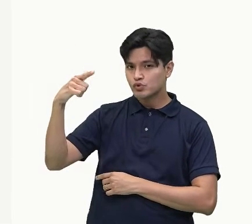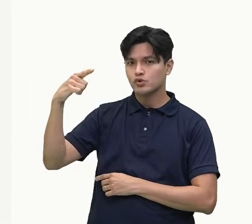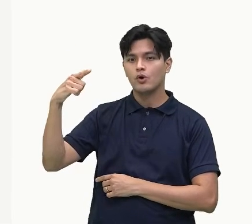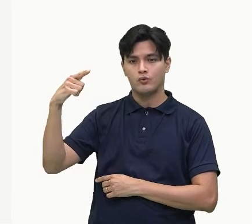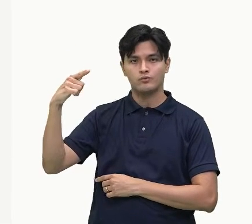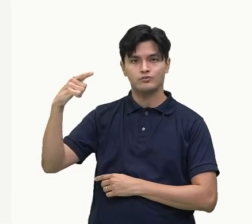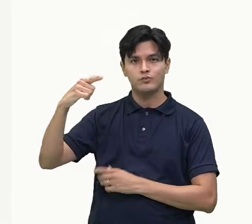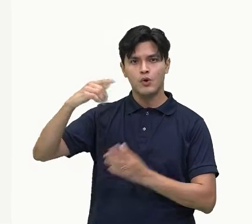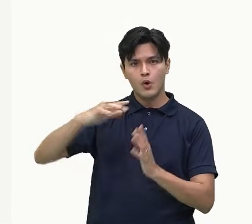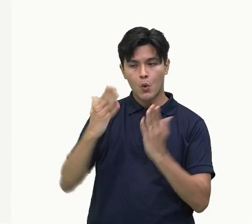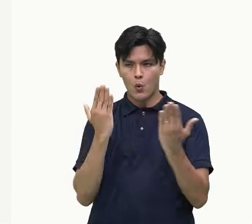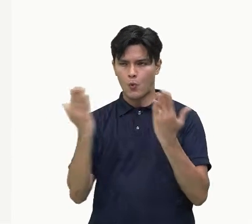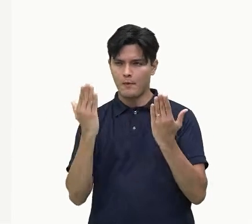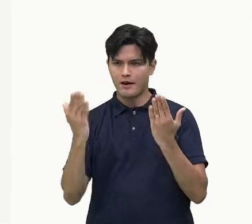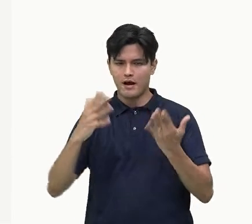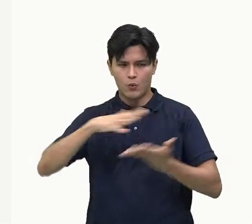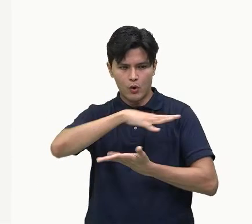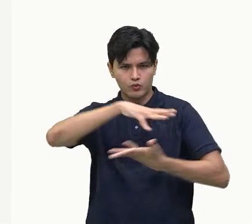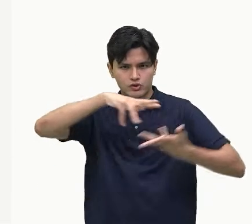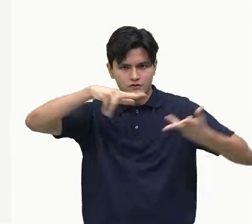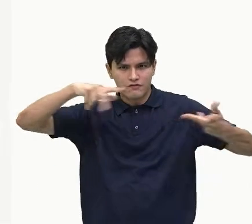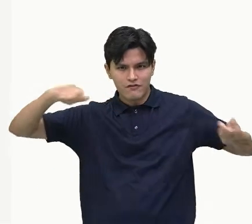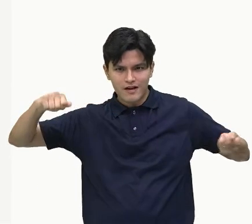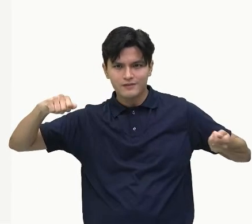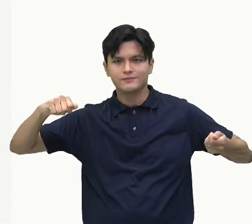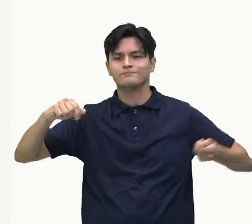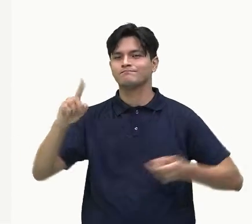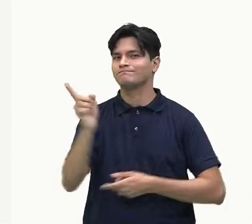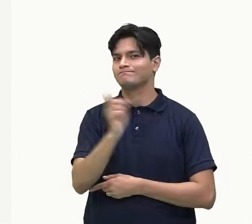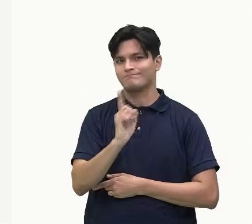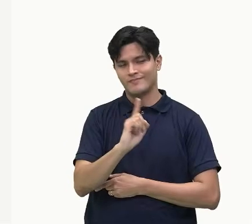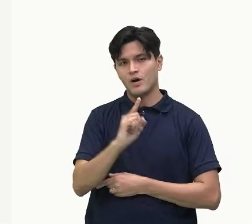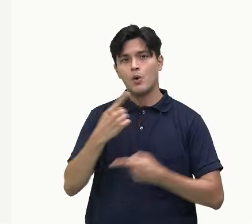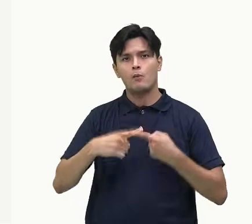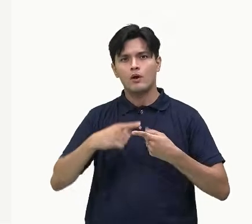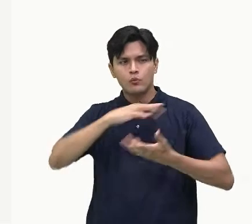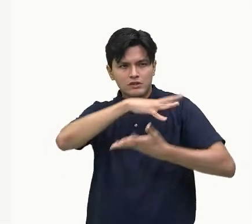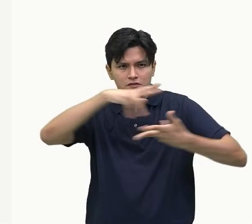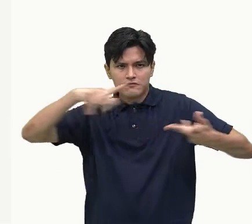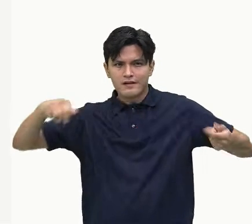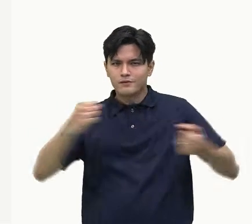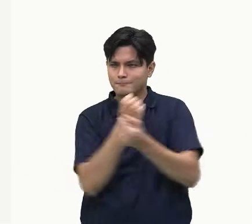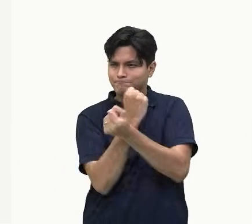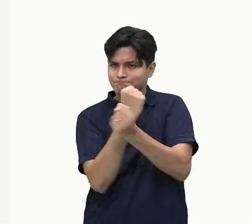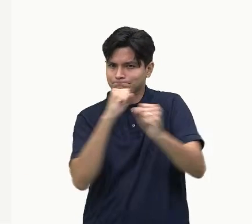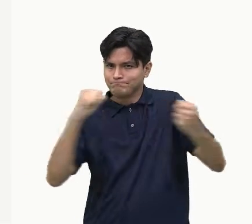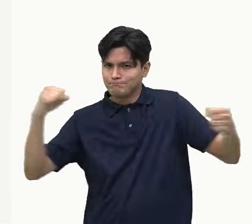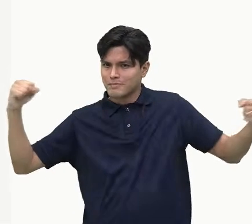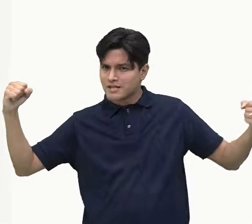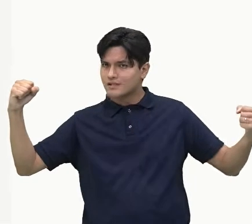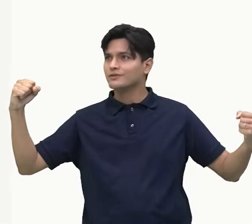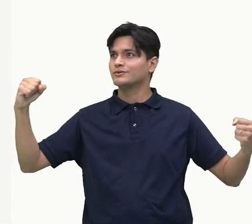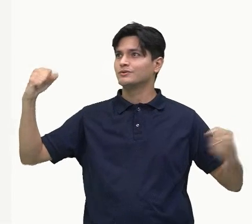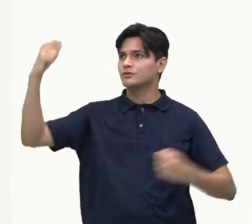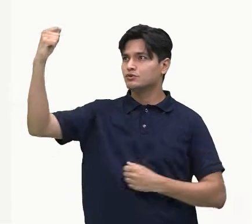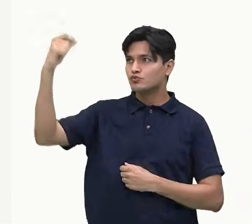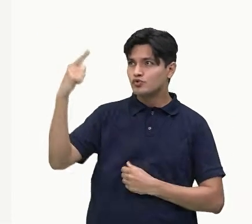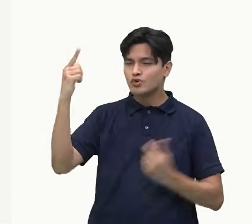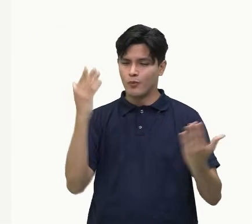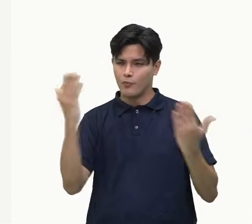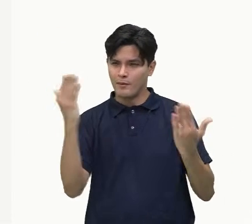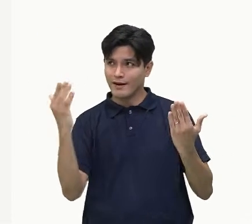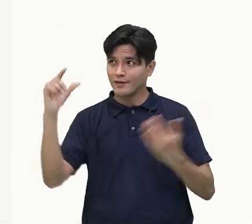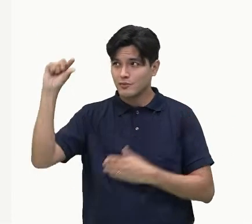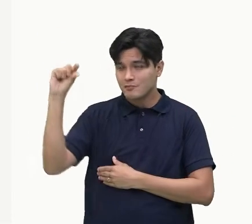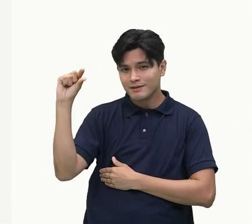Então, em relação ao universo, eu posso considerar o Sol como uma fonte pontual, mas não posso considerar em relação à Terra